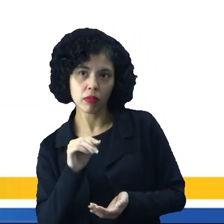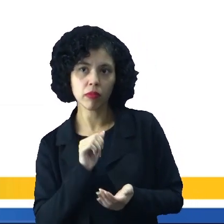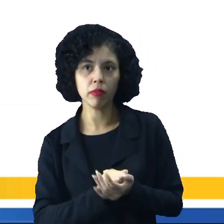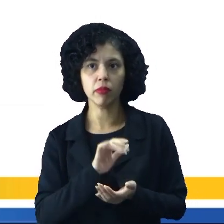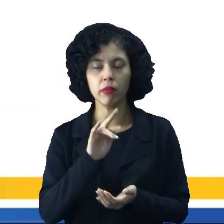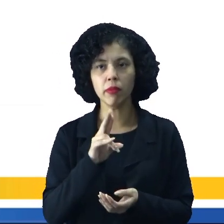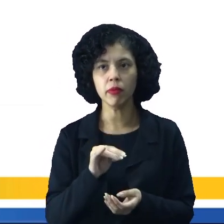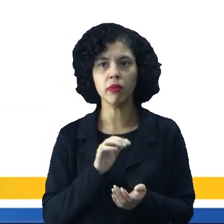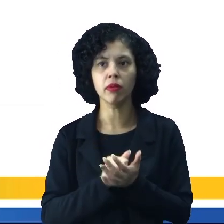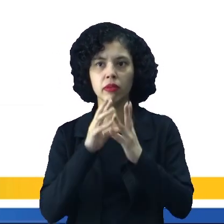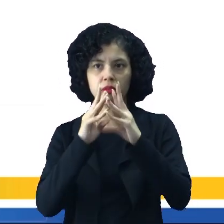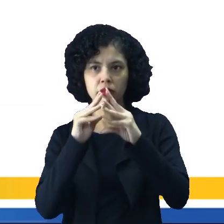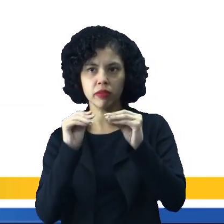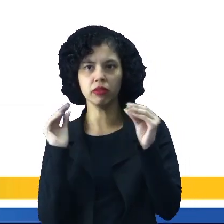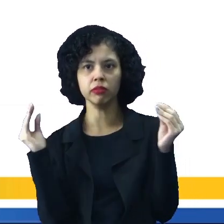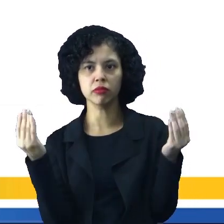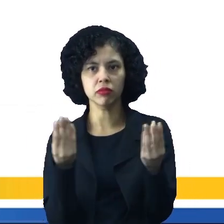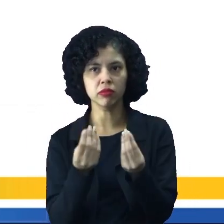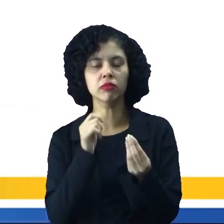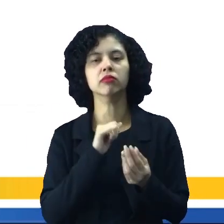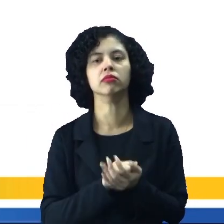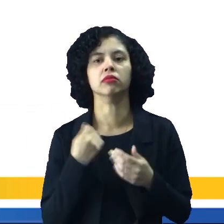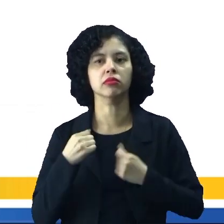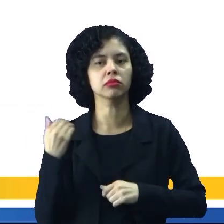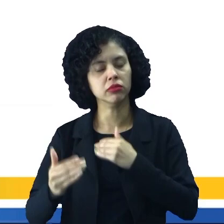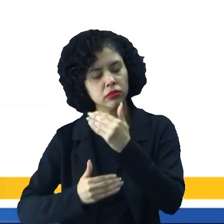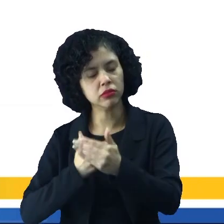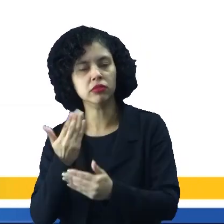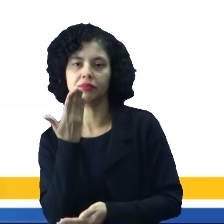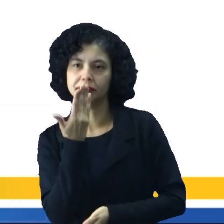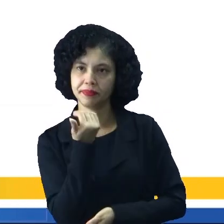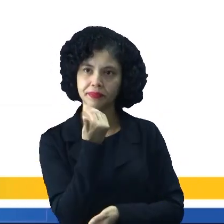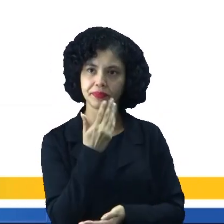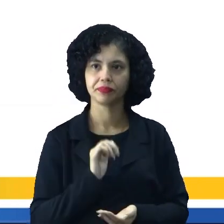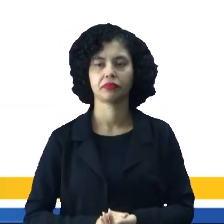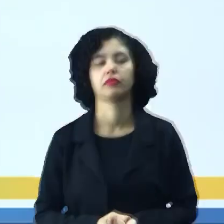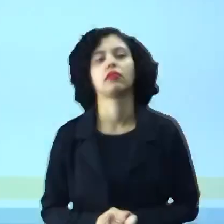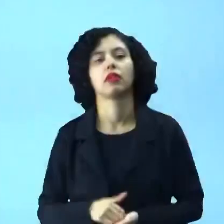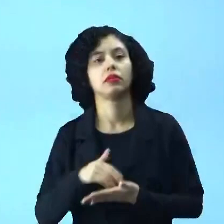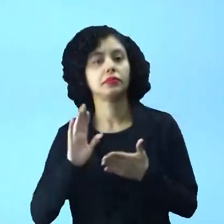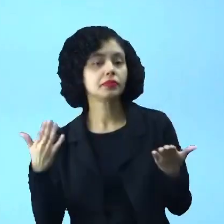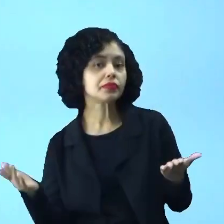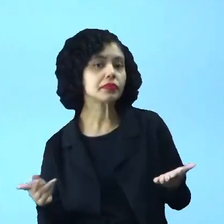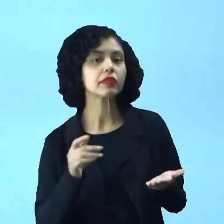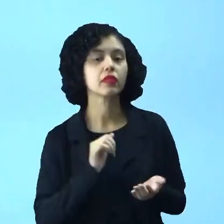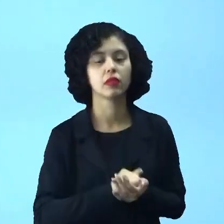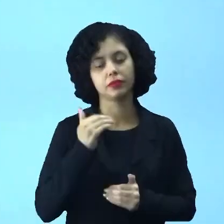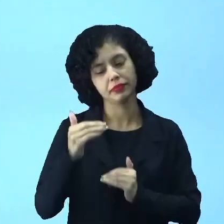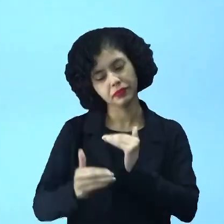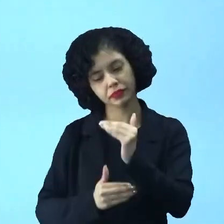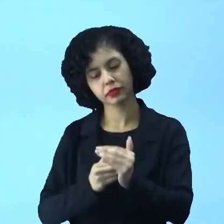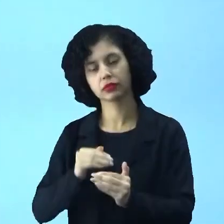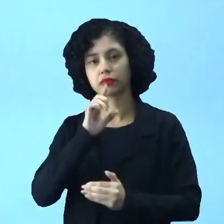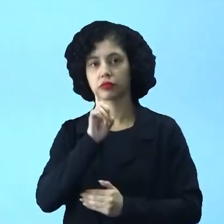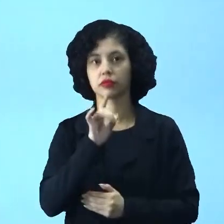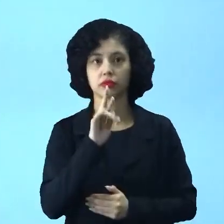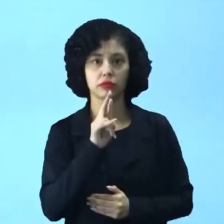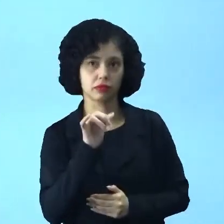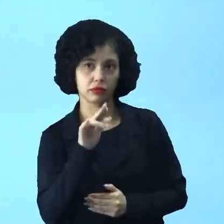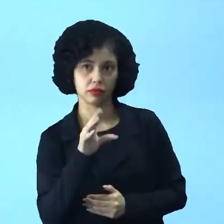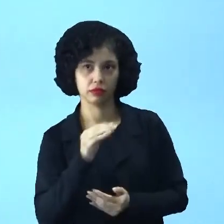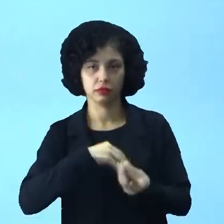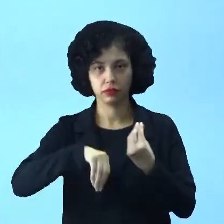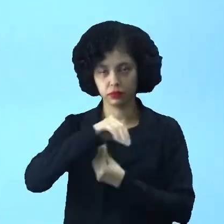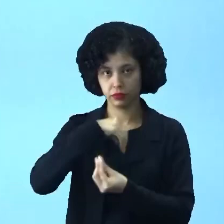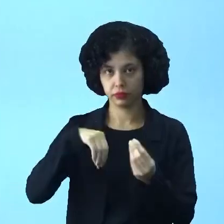sintetizam substâncias que são essenciais para o processo de digestão. Então, quando se fala de processo digestivo, ele envolve